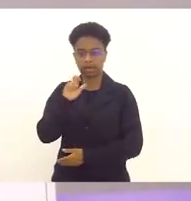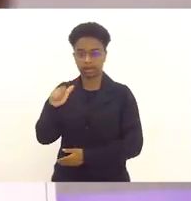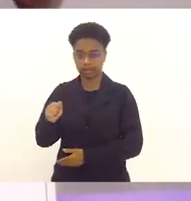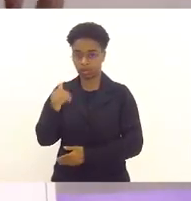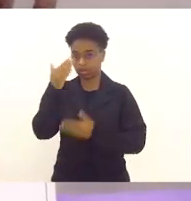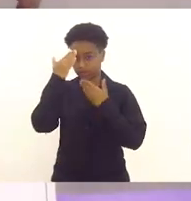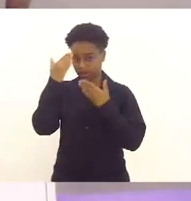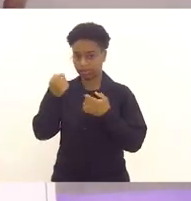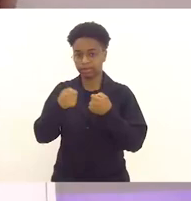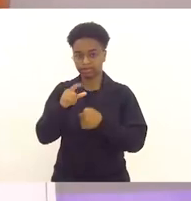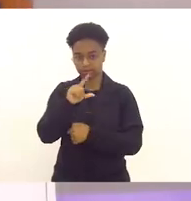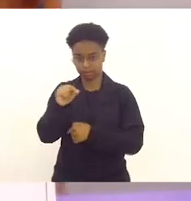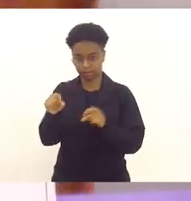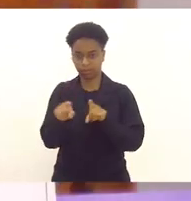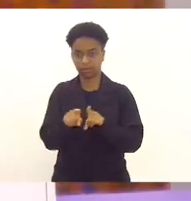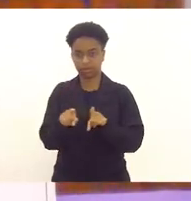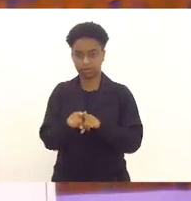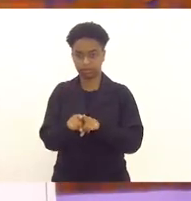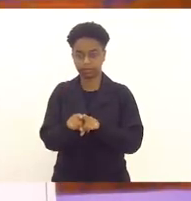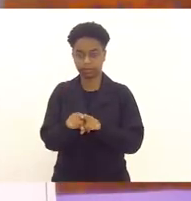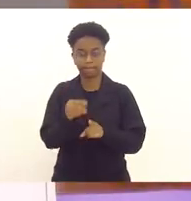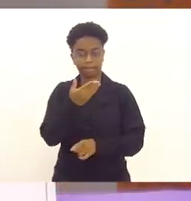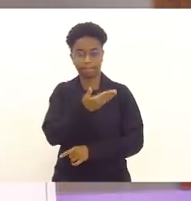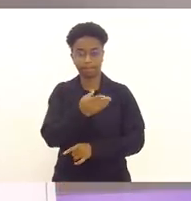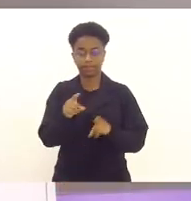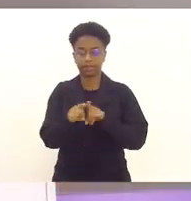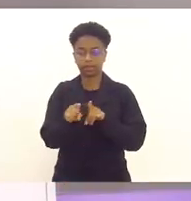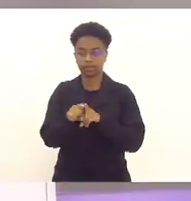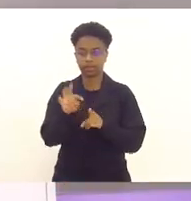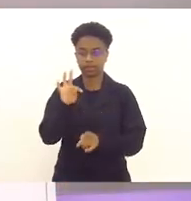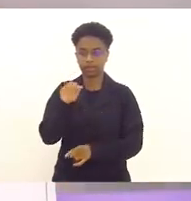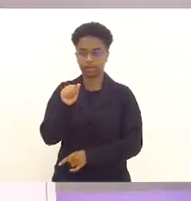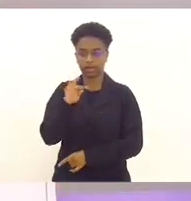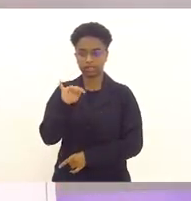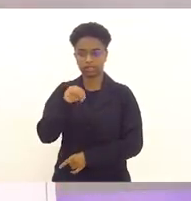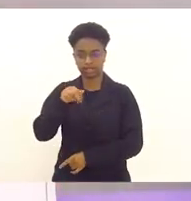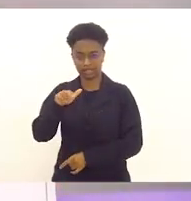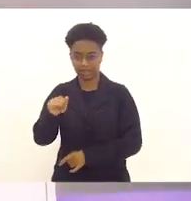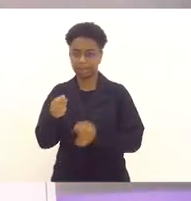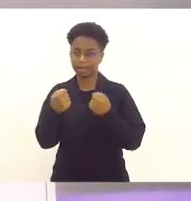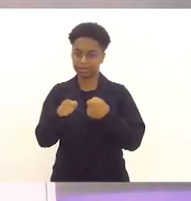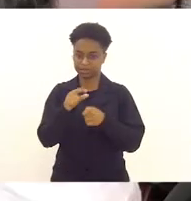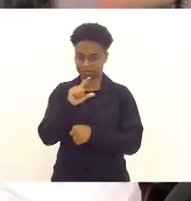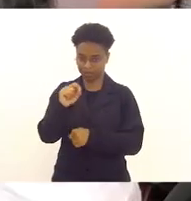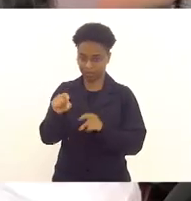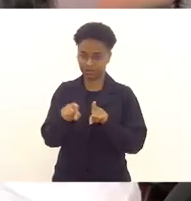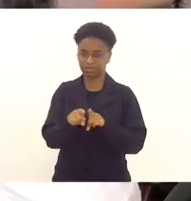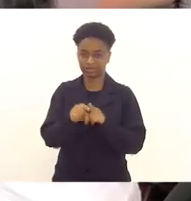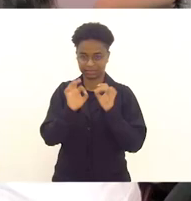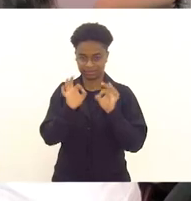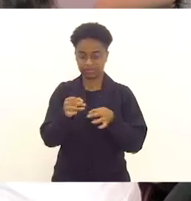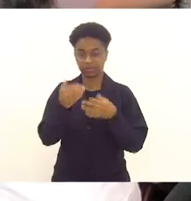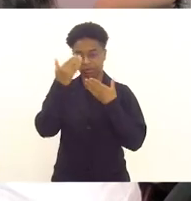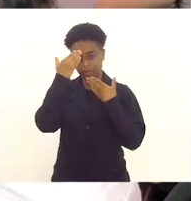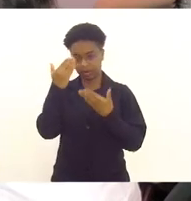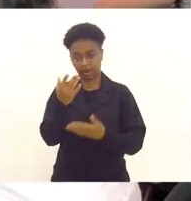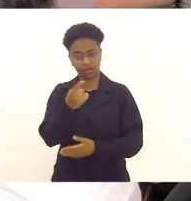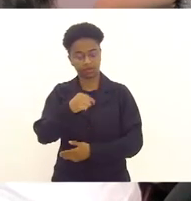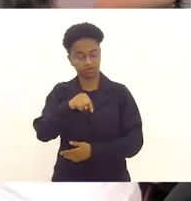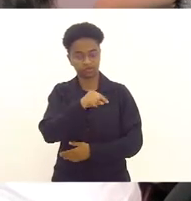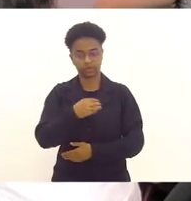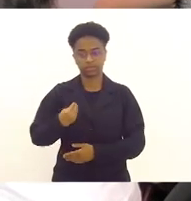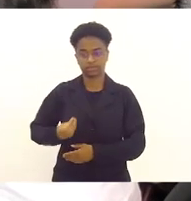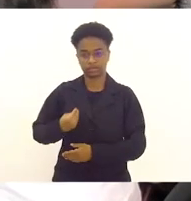senhora vai precisar sair também a doutora Tatiana né também vai precisar sair eu quero agradecer a presença de